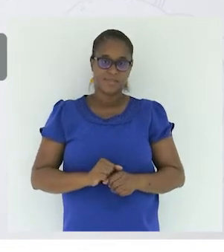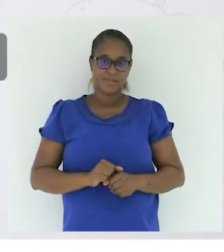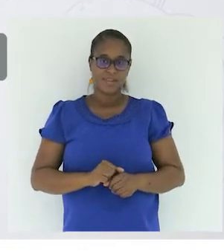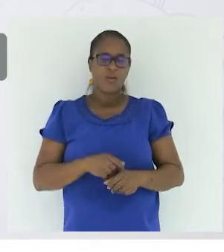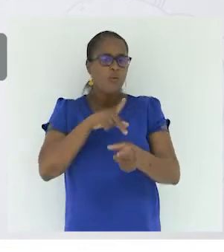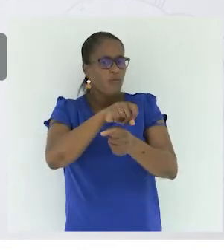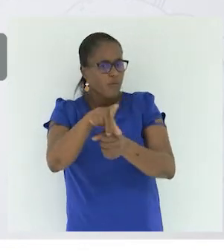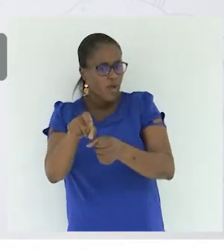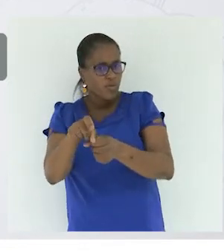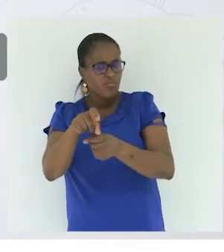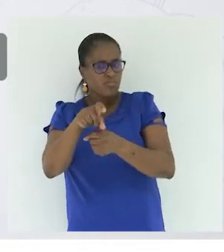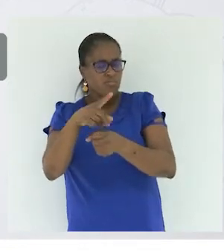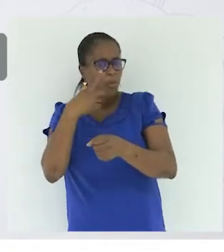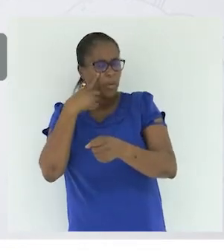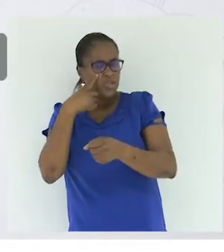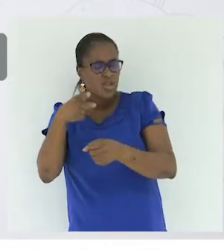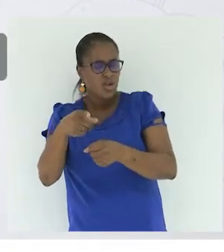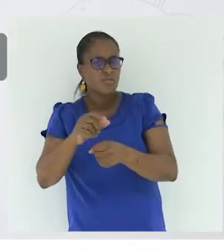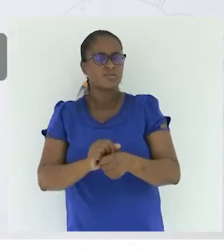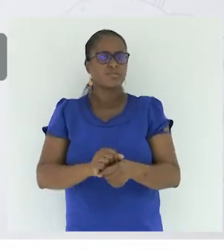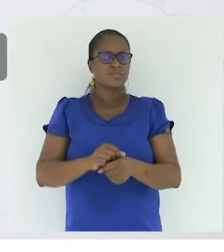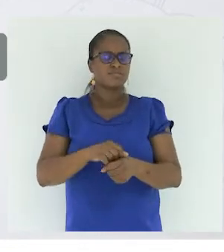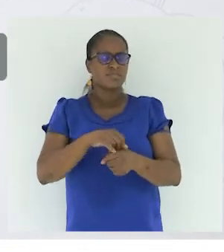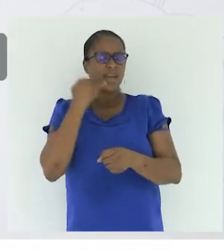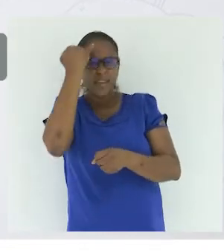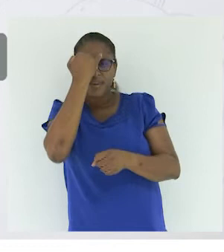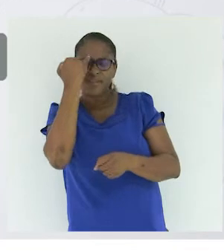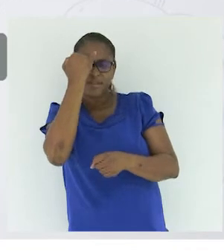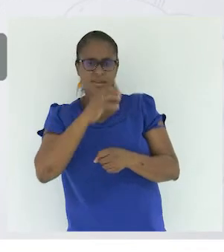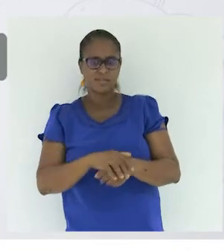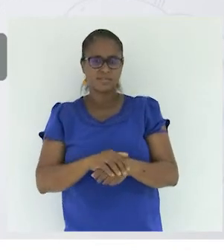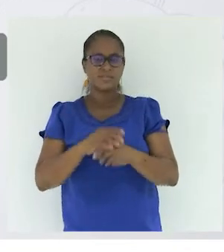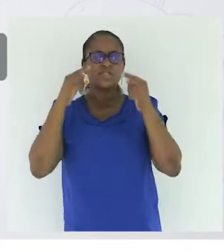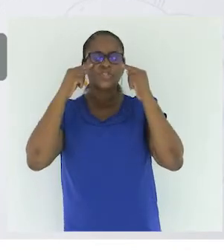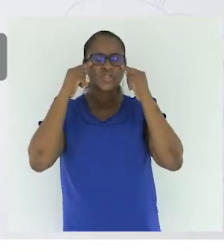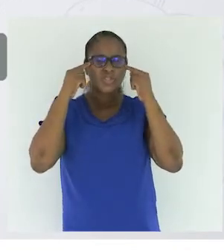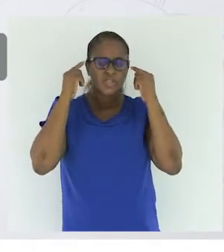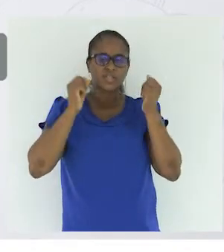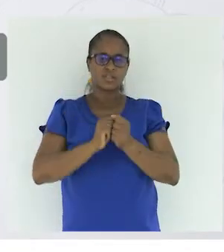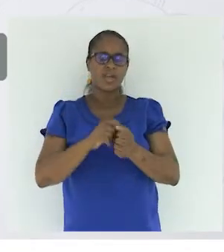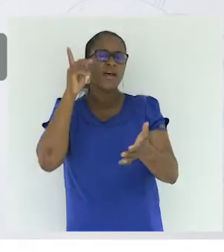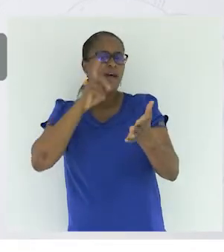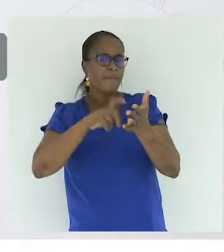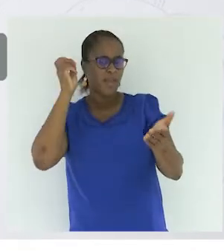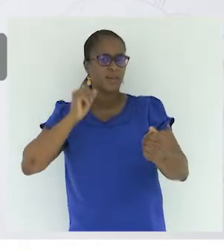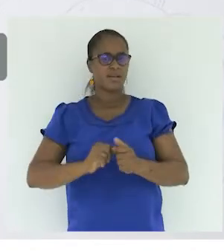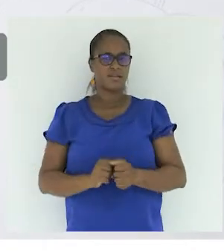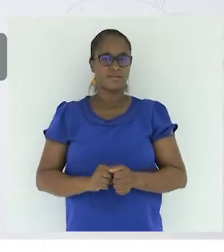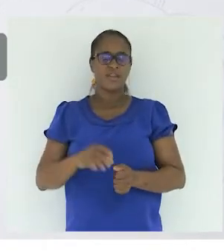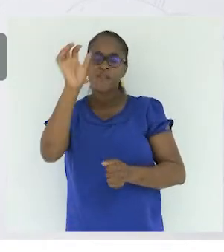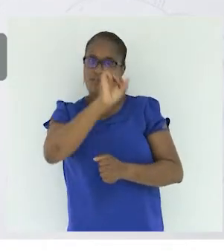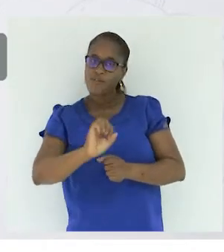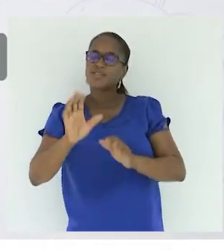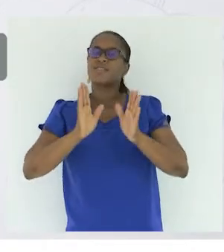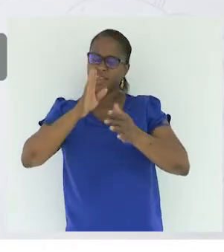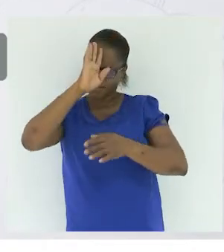O vírus apareceu na Índia, China, América. Você já